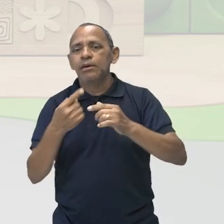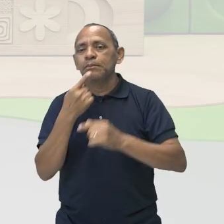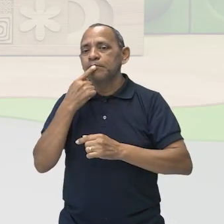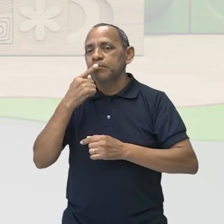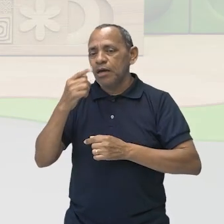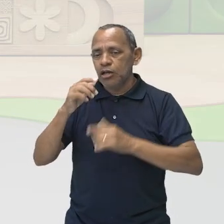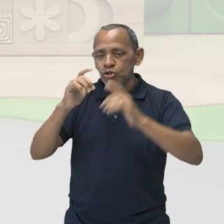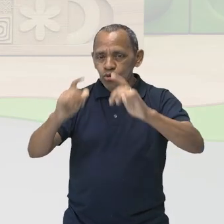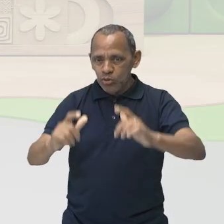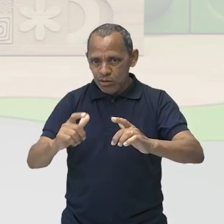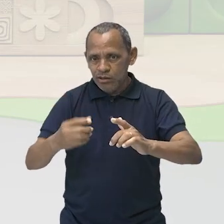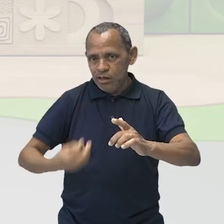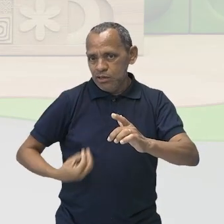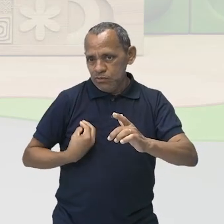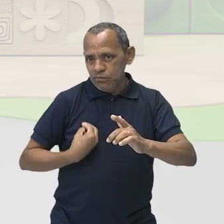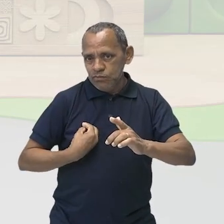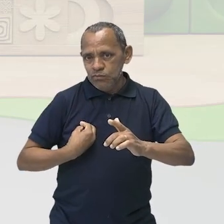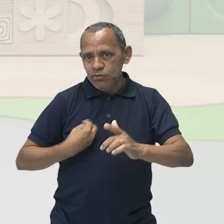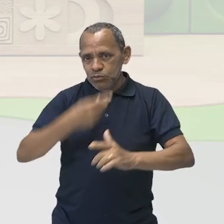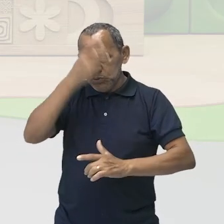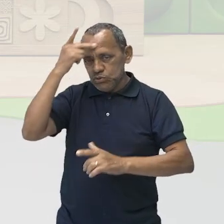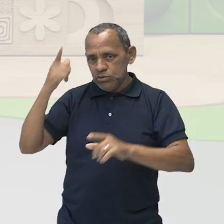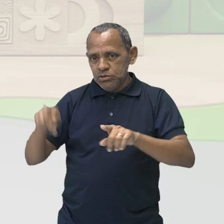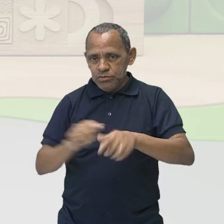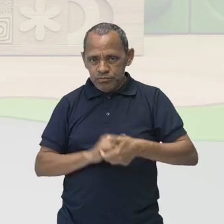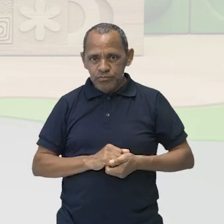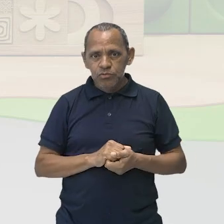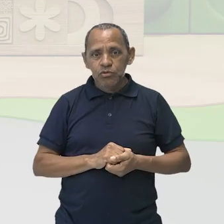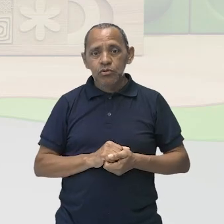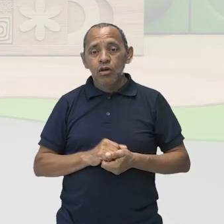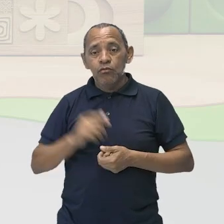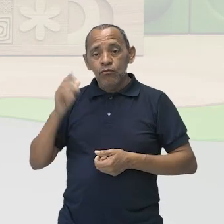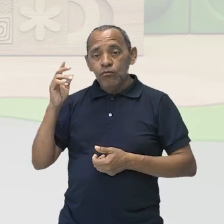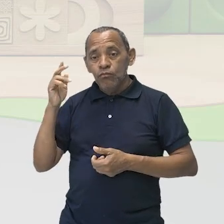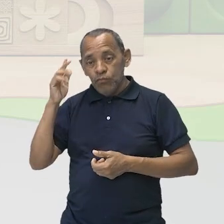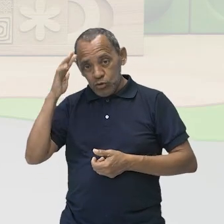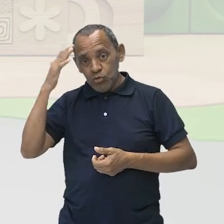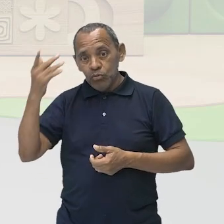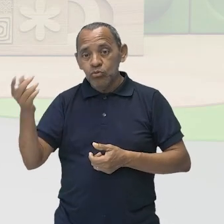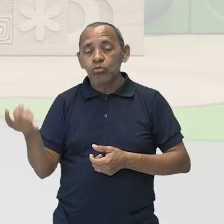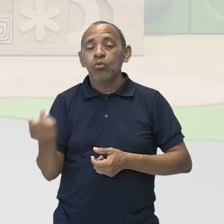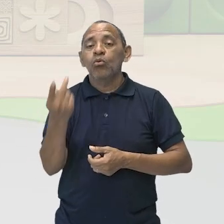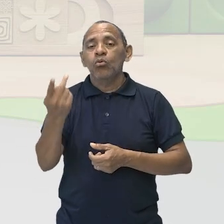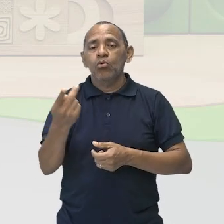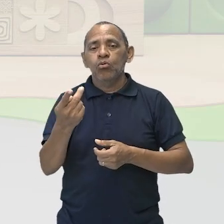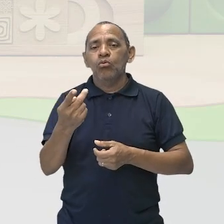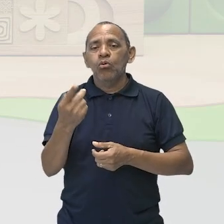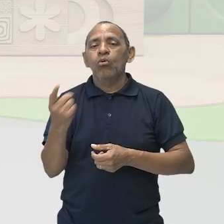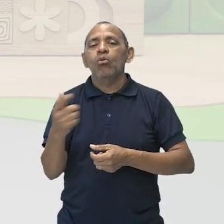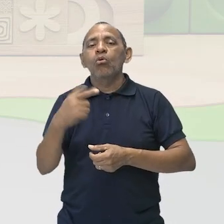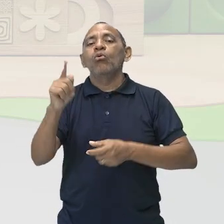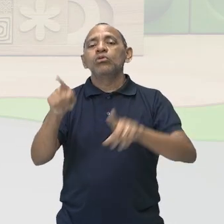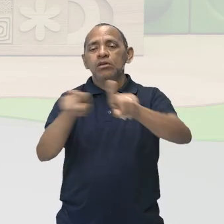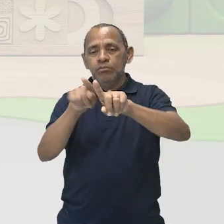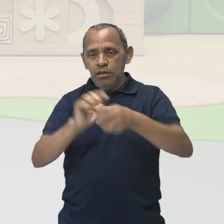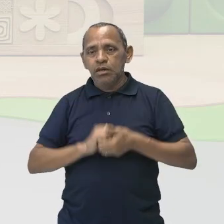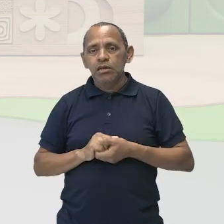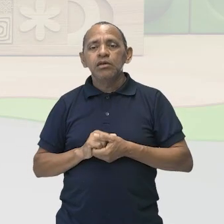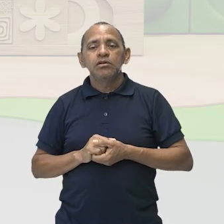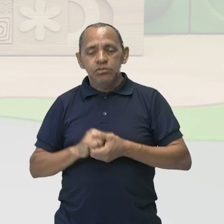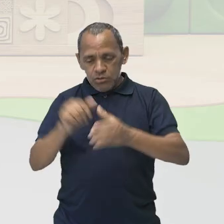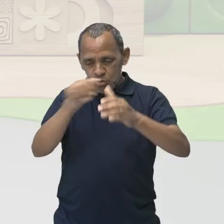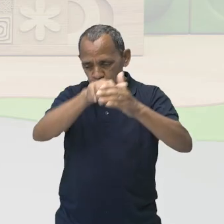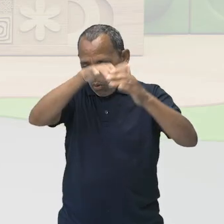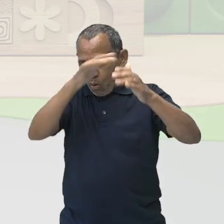habitadas. Outro fenômeno, então, relacionado à emissão de infração são os tsunamis e as grandes ondas oceânicas,